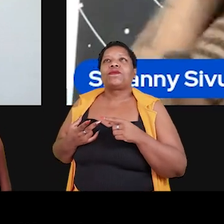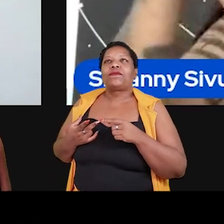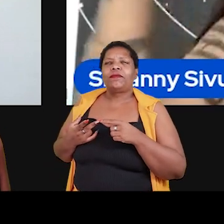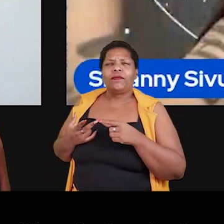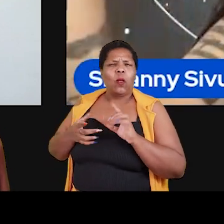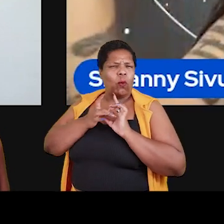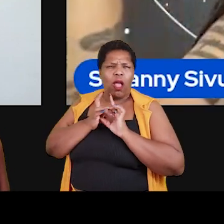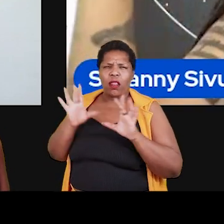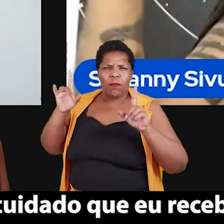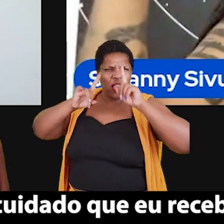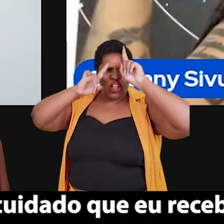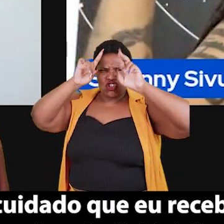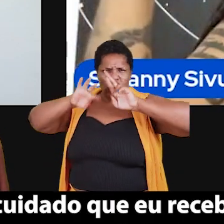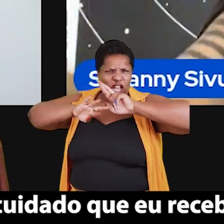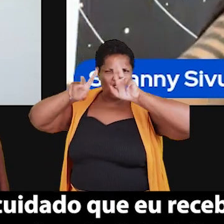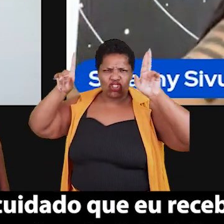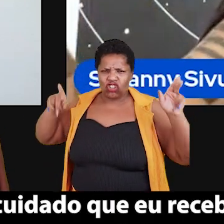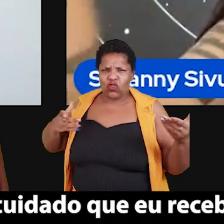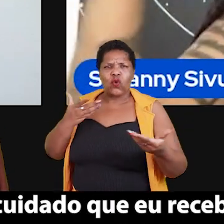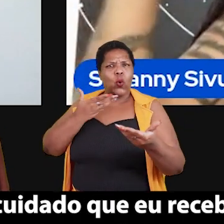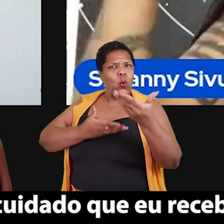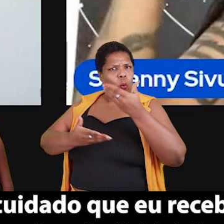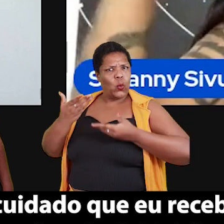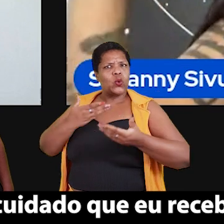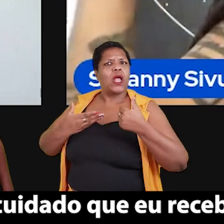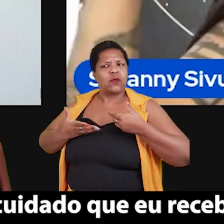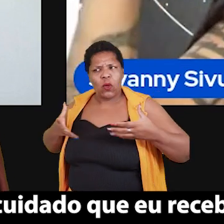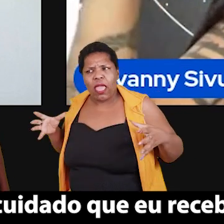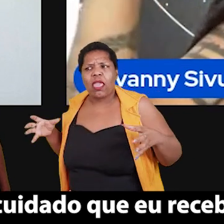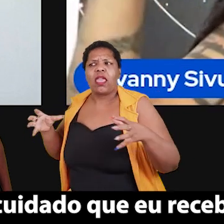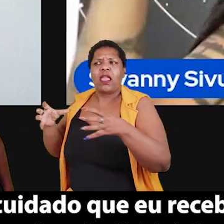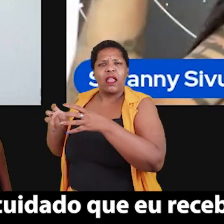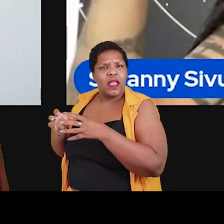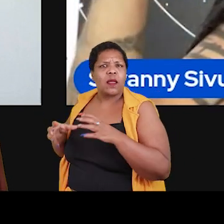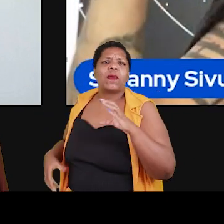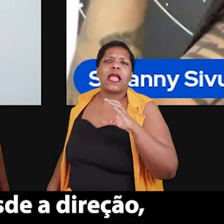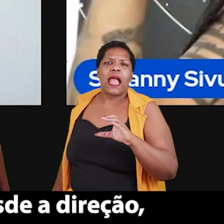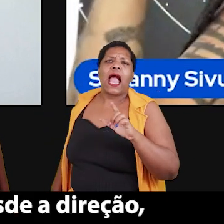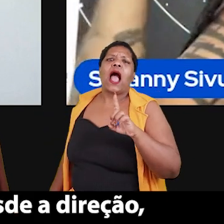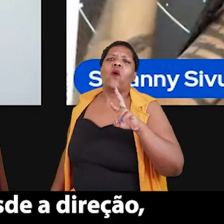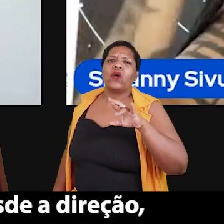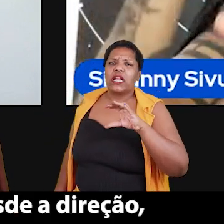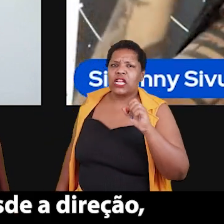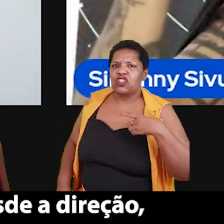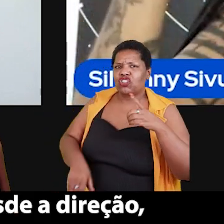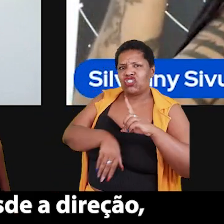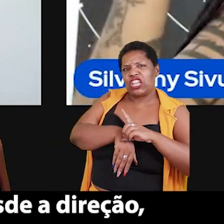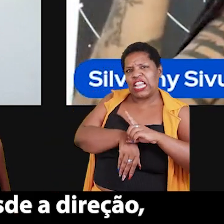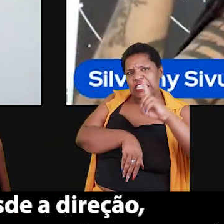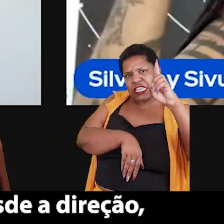tanto uma liberdade criativa quanto um cuidado que eu recebo de toda a equipe do Caldeirão, desde a